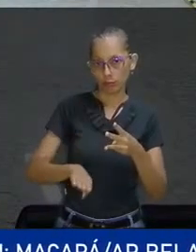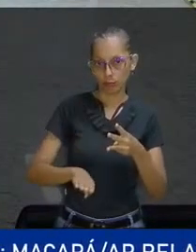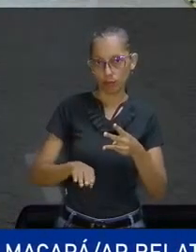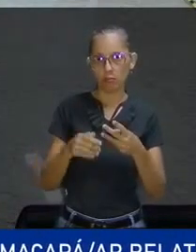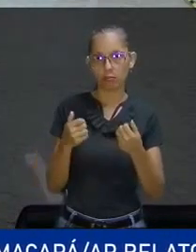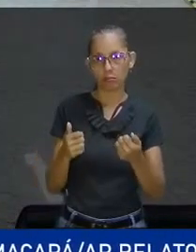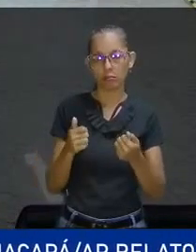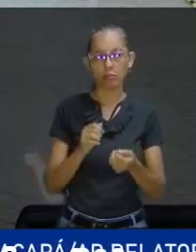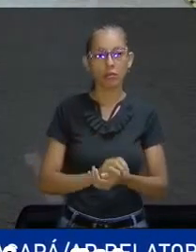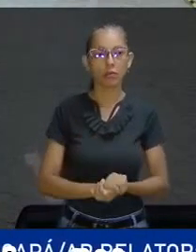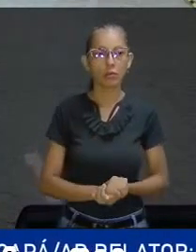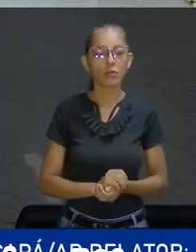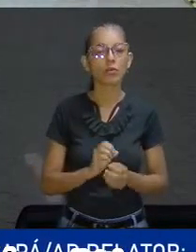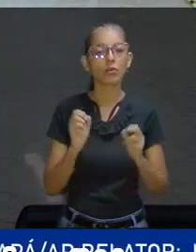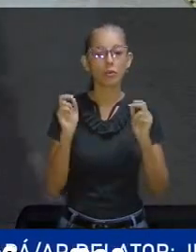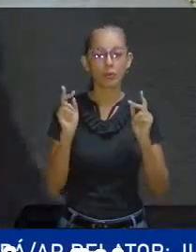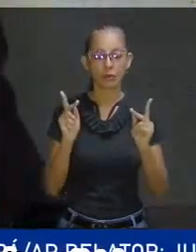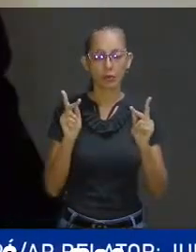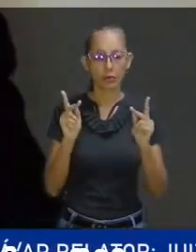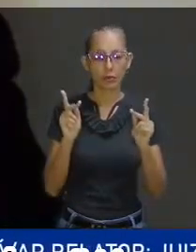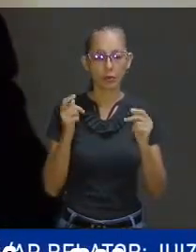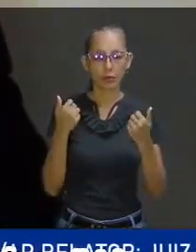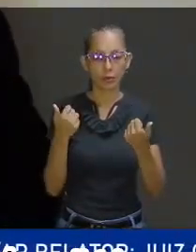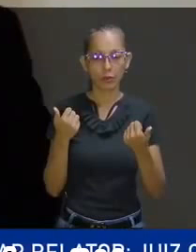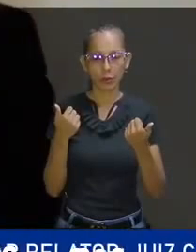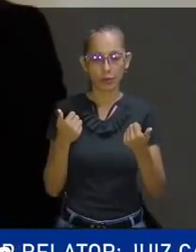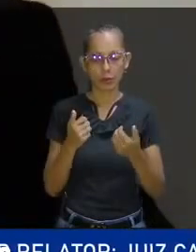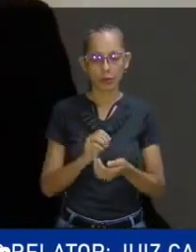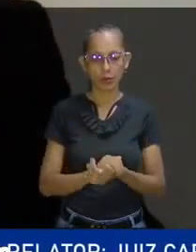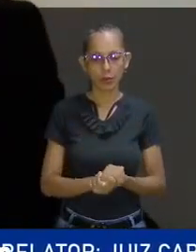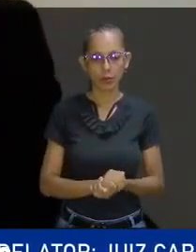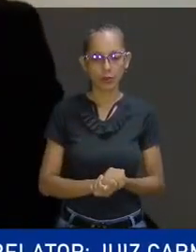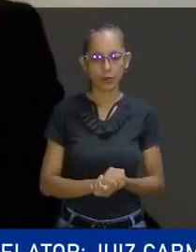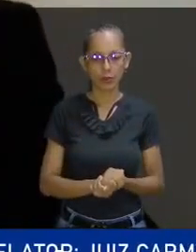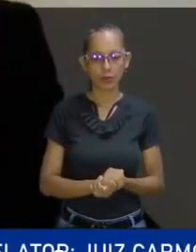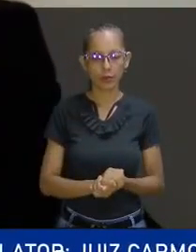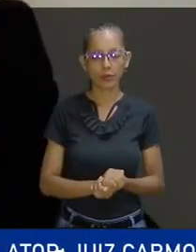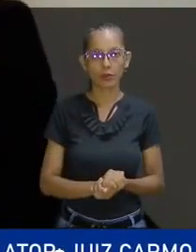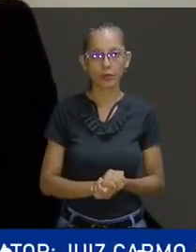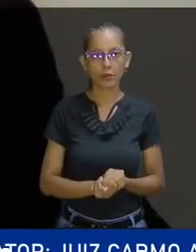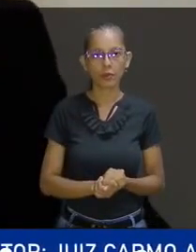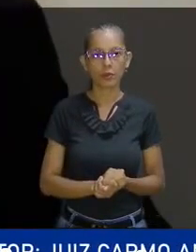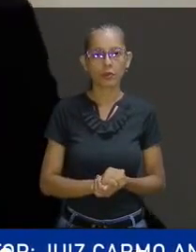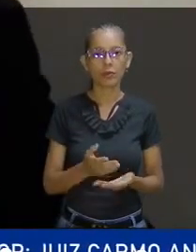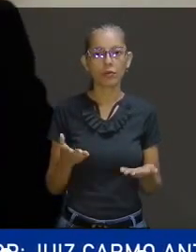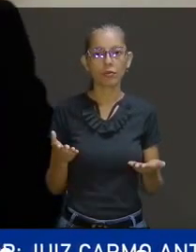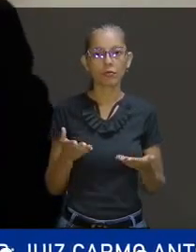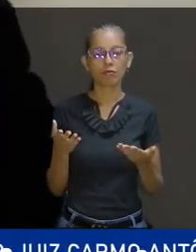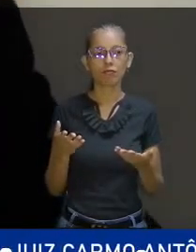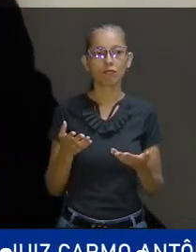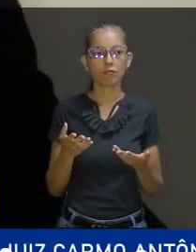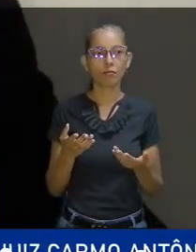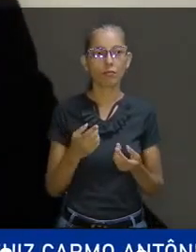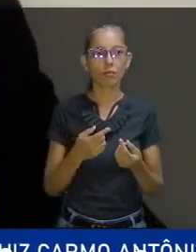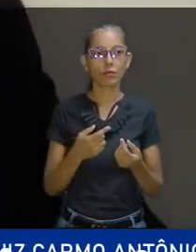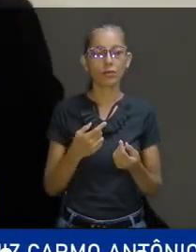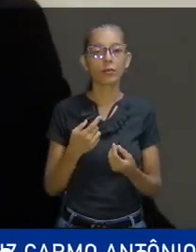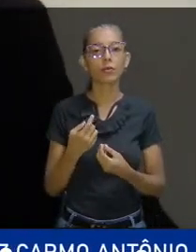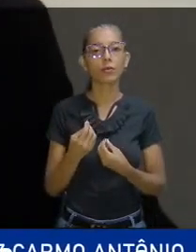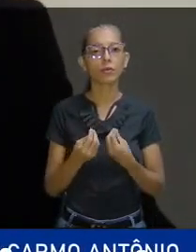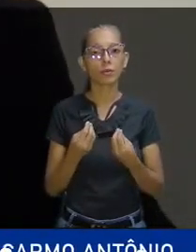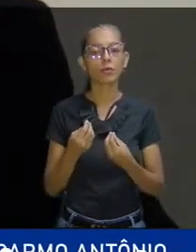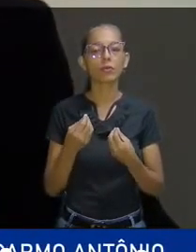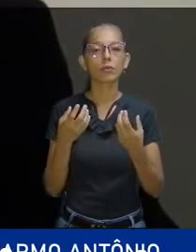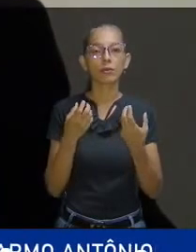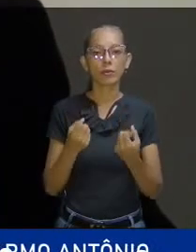AGE. Perfeito. Isso já é jurisprudência pacificada do Foco no TSE, desembargador então João está Lages, acolhida essa presidente do TRE ilegitimidade Amapá. em